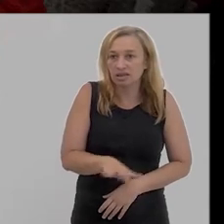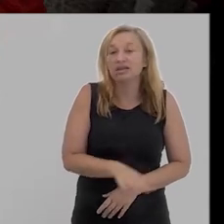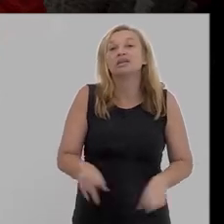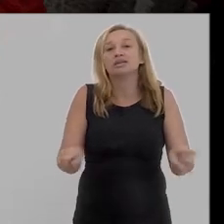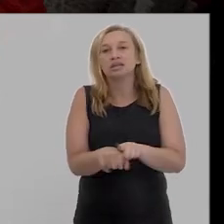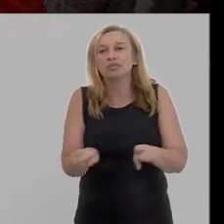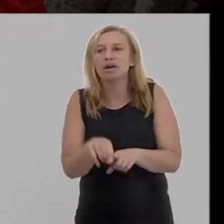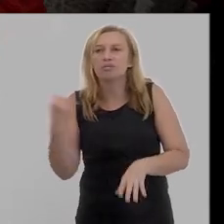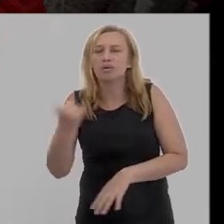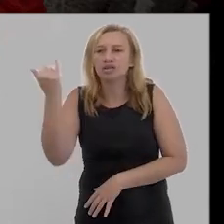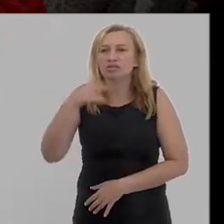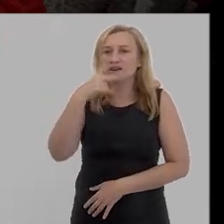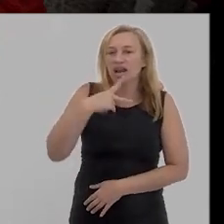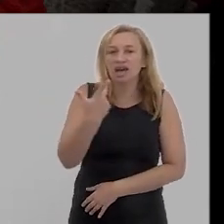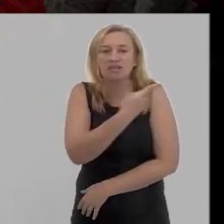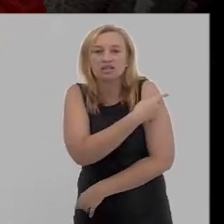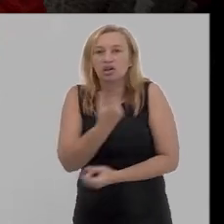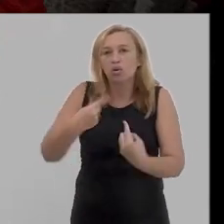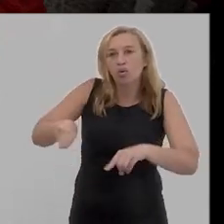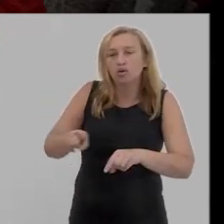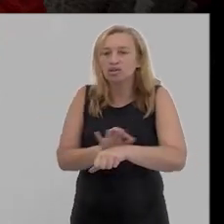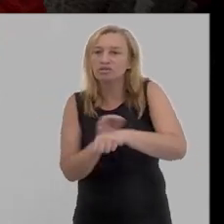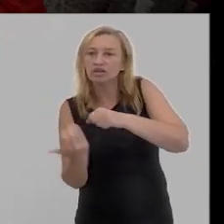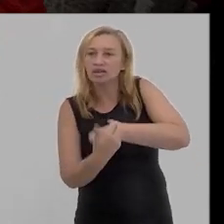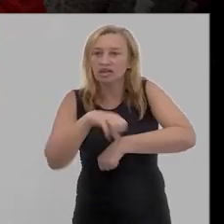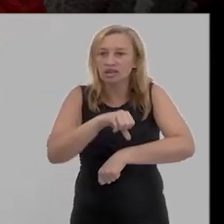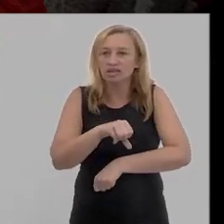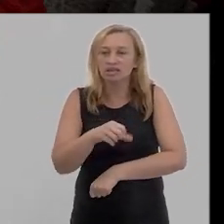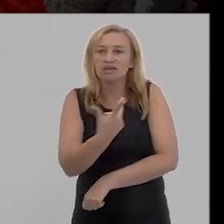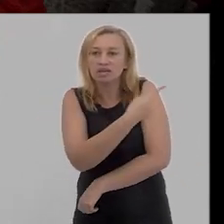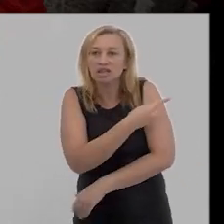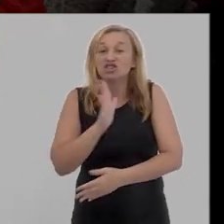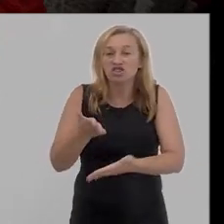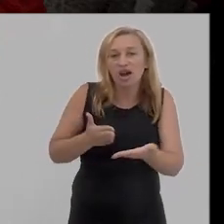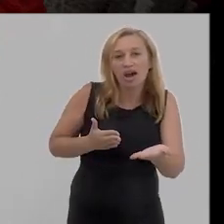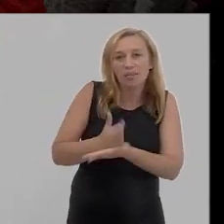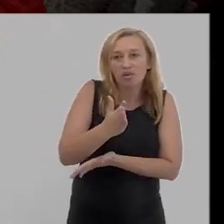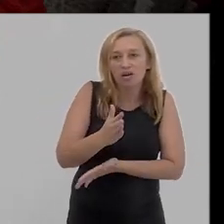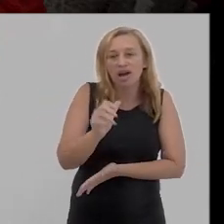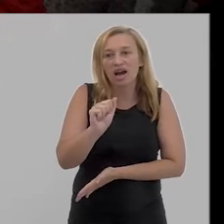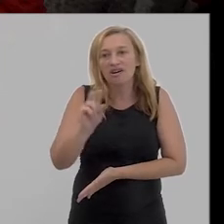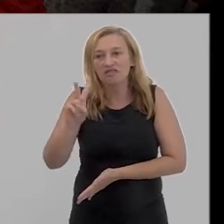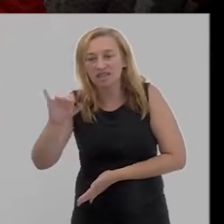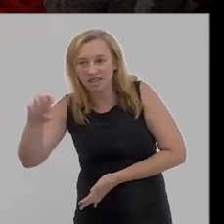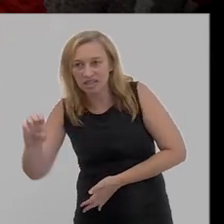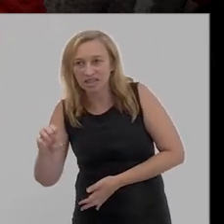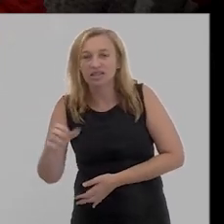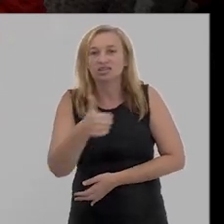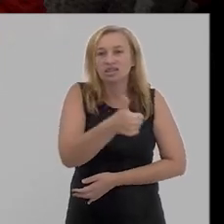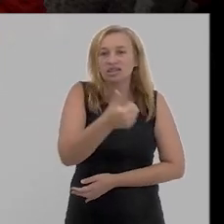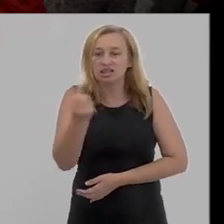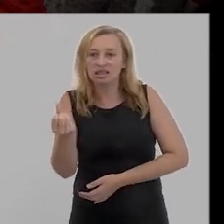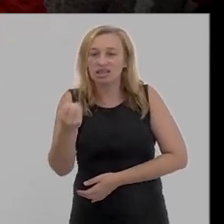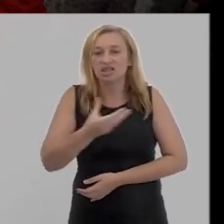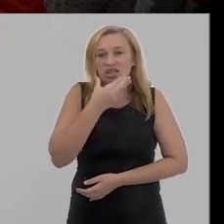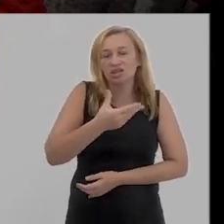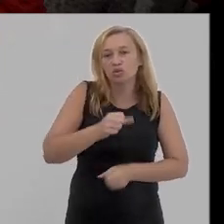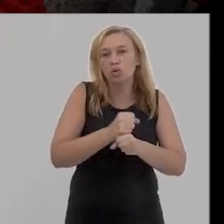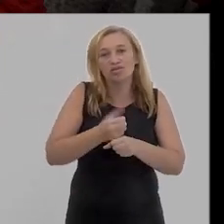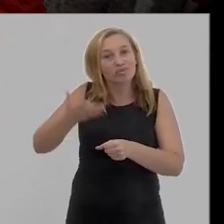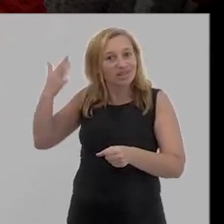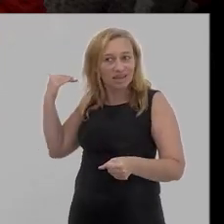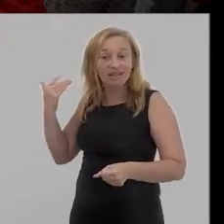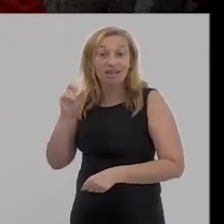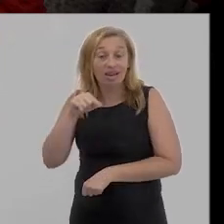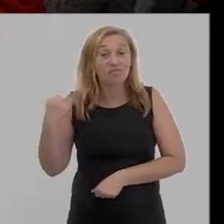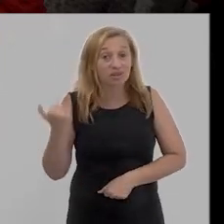importante destacar também que a vacina contra a Covid para crianças já é aprovada pela Anvisa, né, desde o dia 16 de dezembro do ano passado,